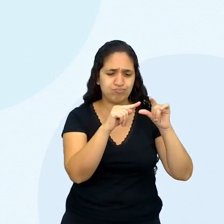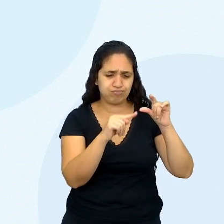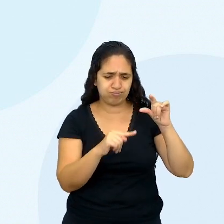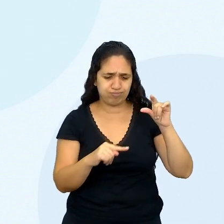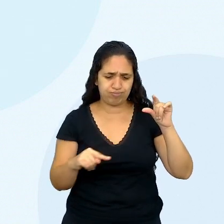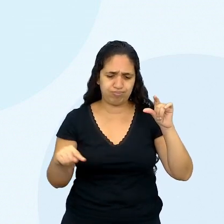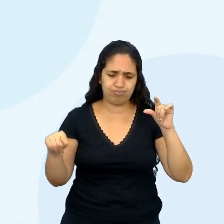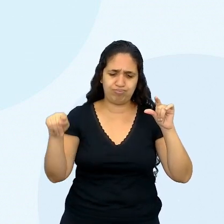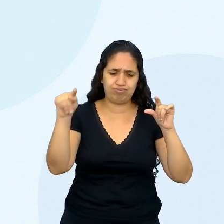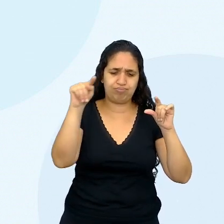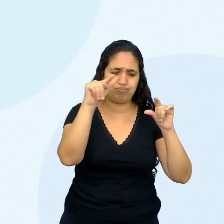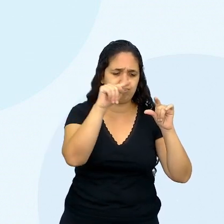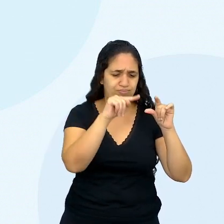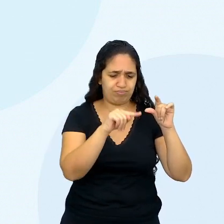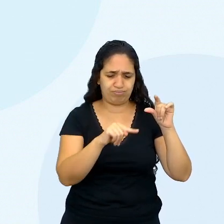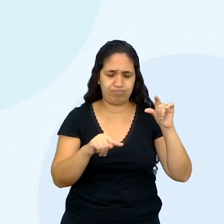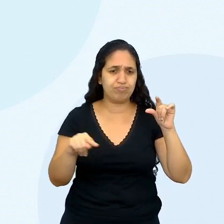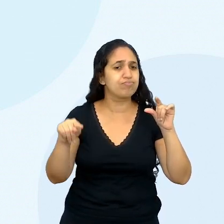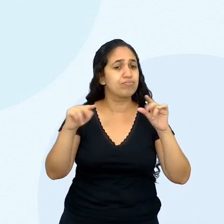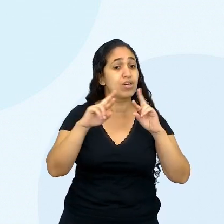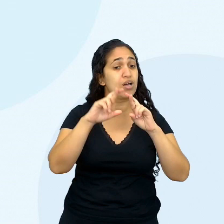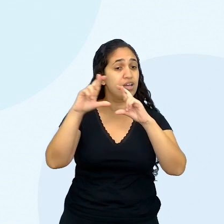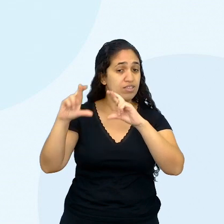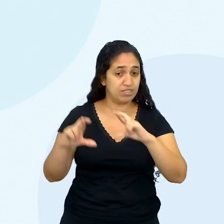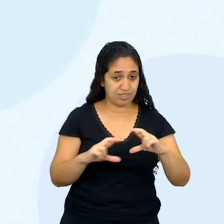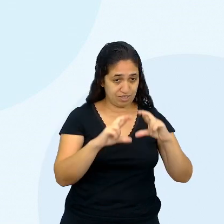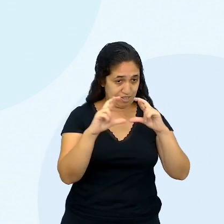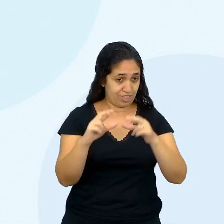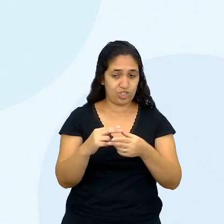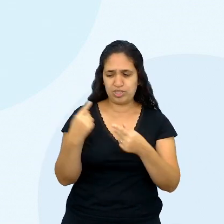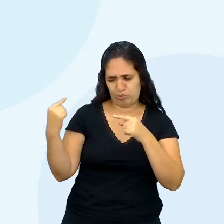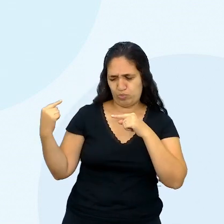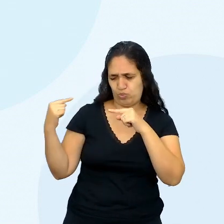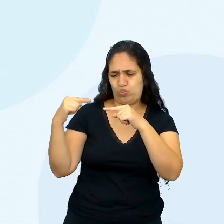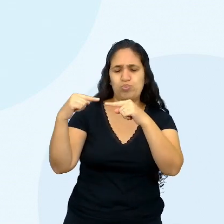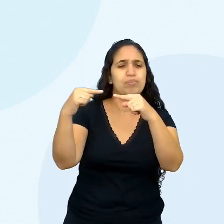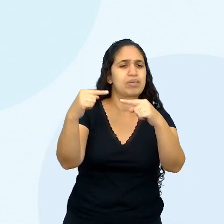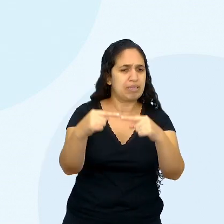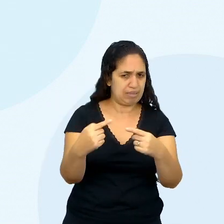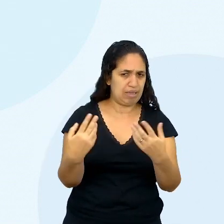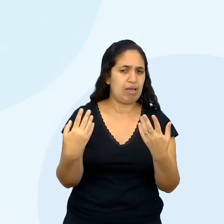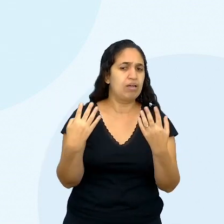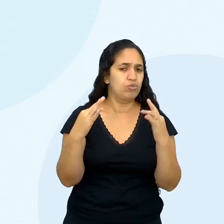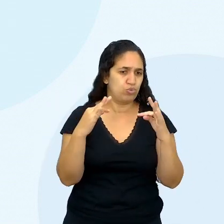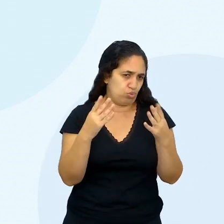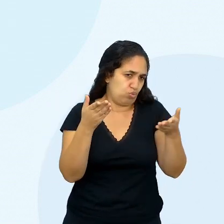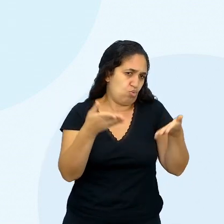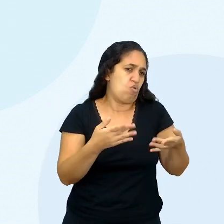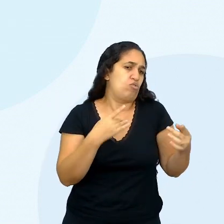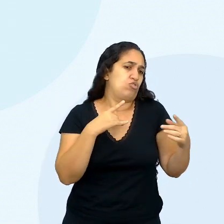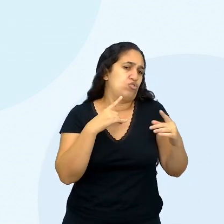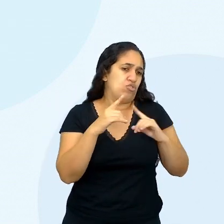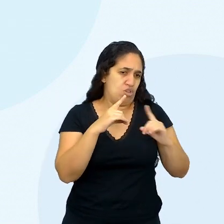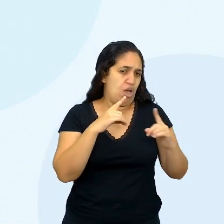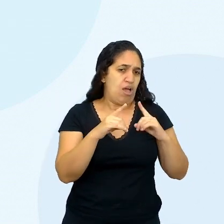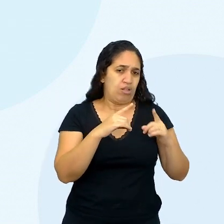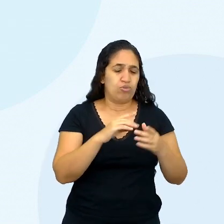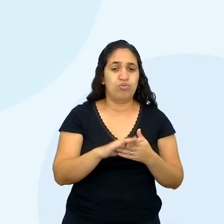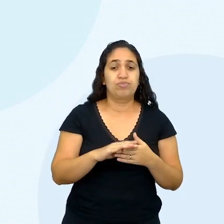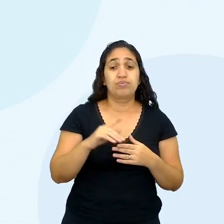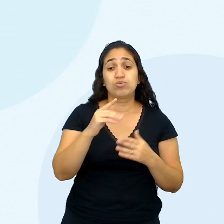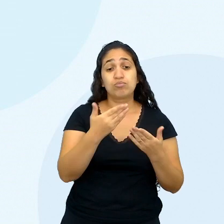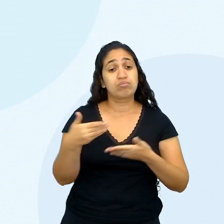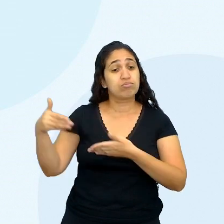e reciclagem. Ou seja, tem tudo a ver, né, com o que foi discutido hoje nesse diálogo. No nosso